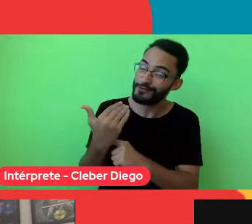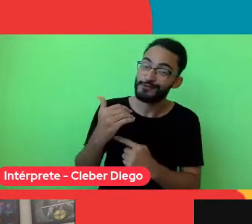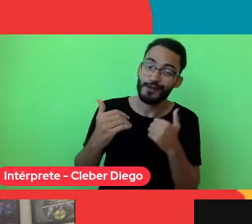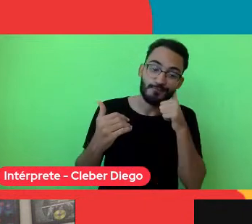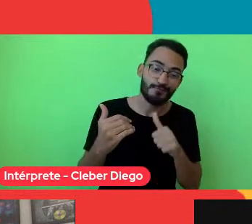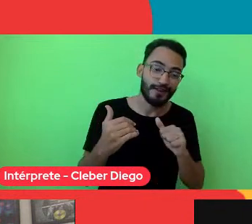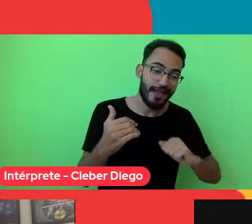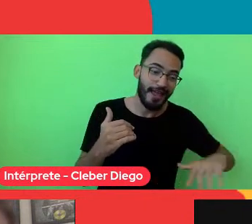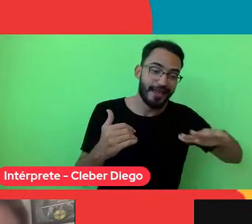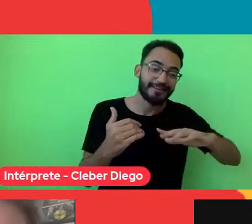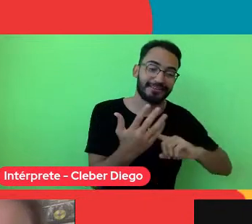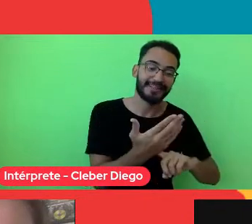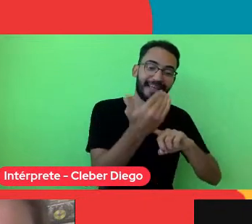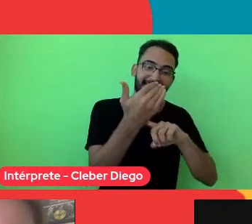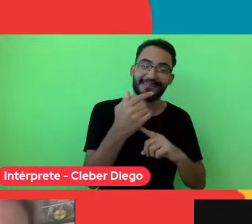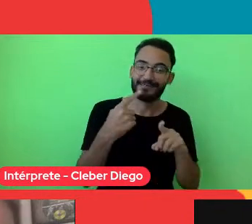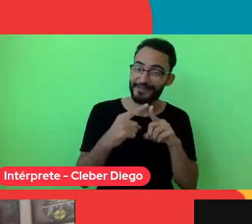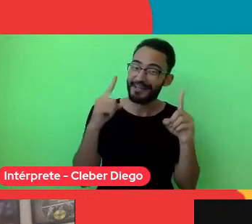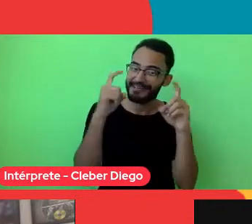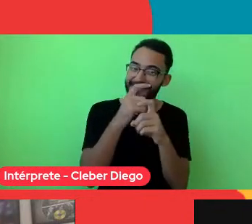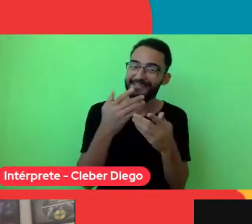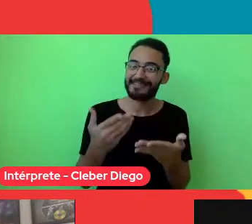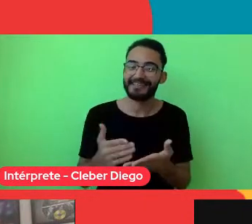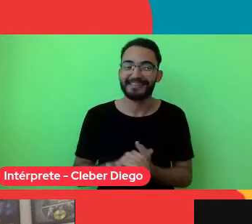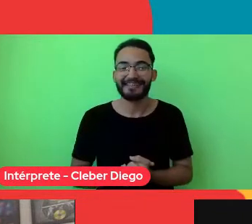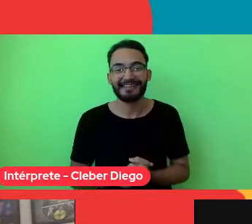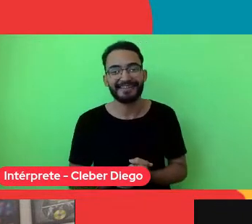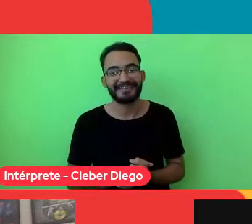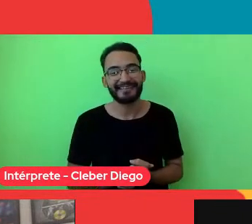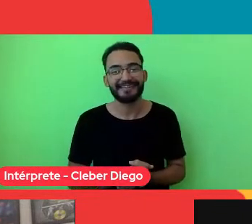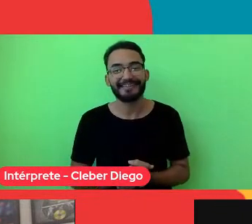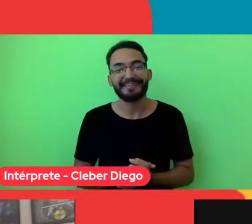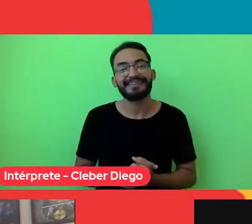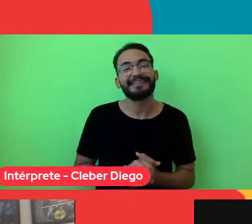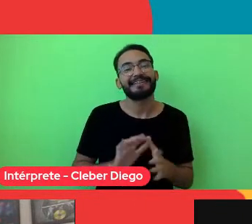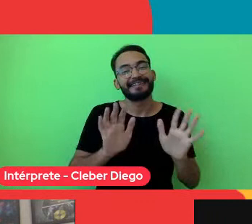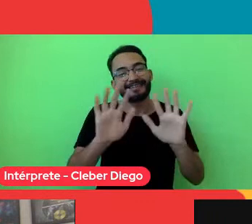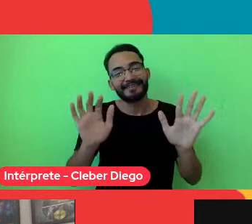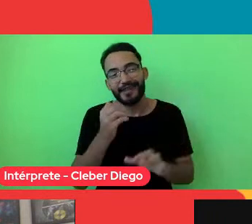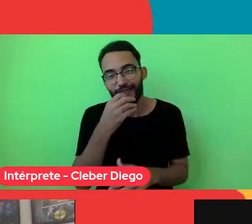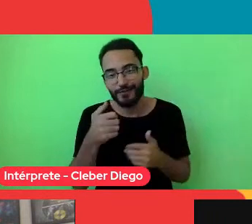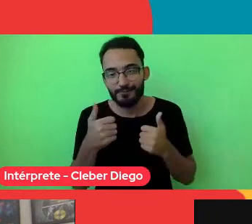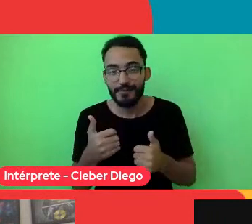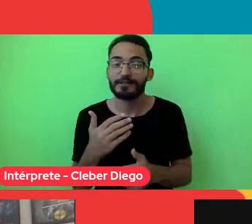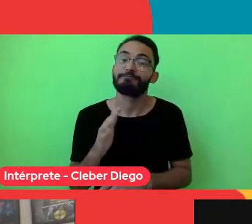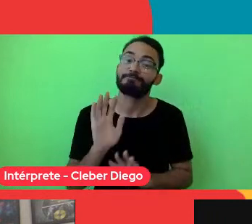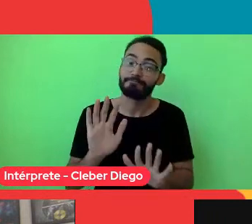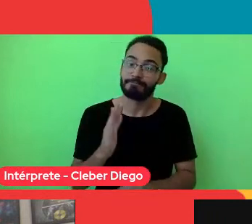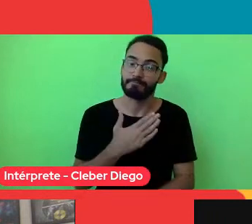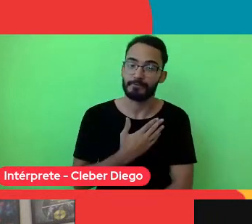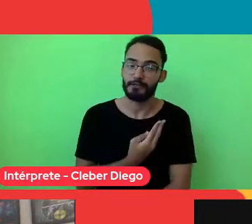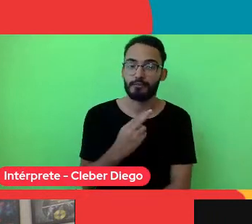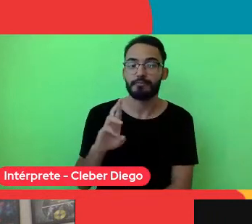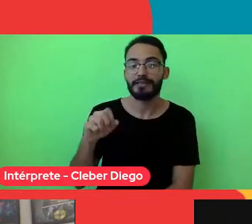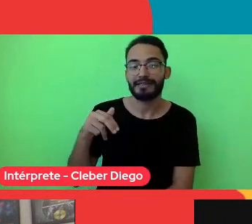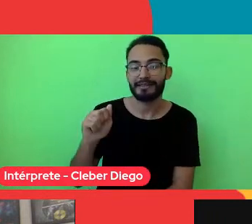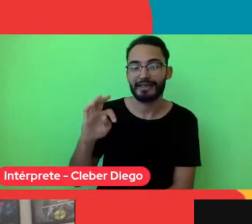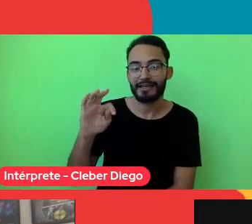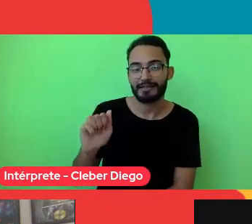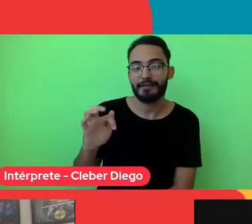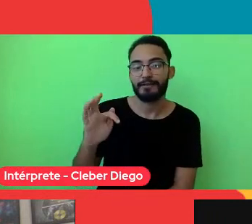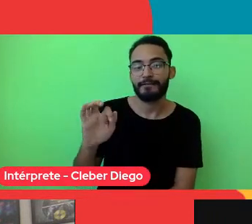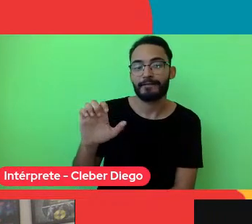aqui, porque tá difícil. Legal, vamos lá. E aí, gente, tudo bem? Bom, eu sou Renata Feltrin, eu